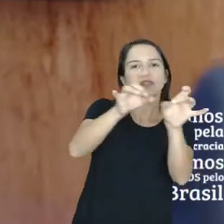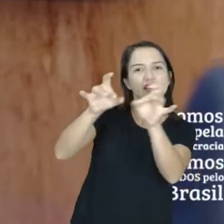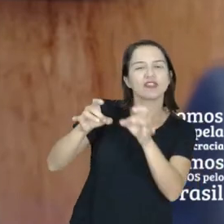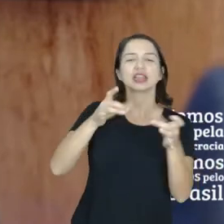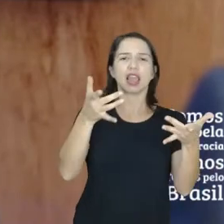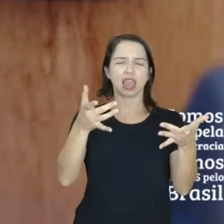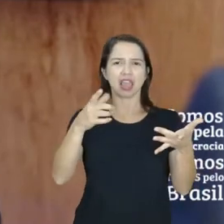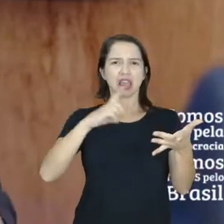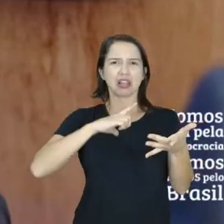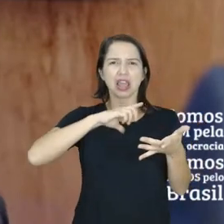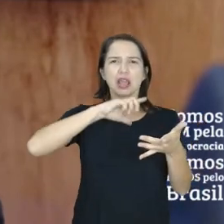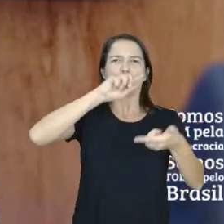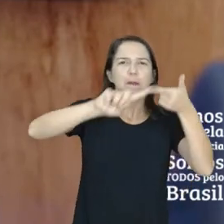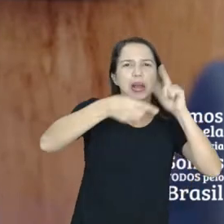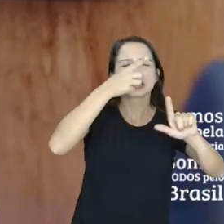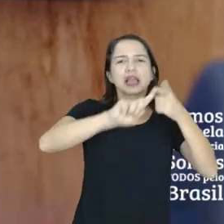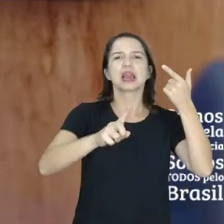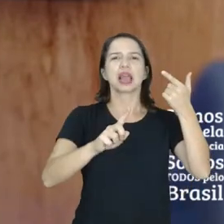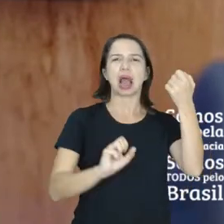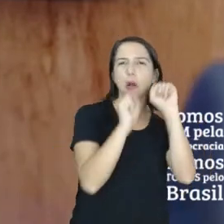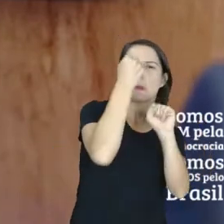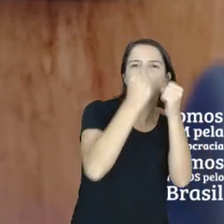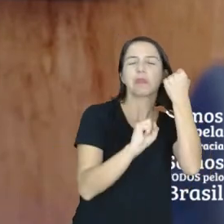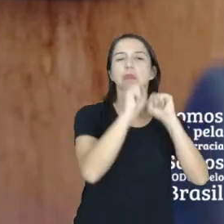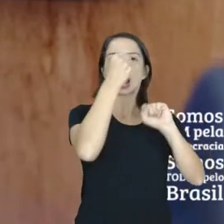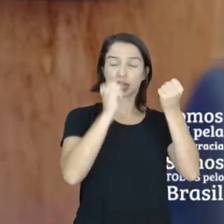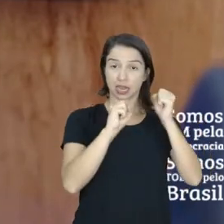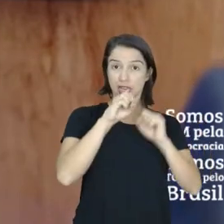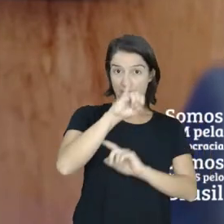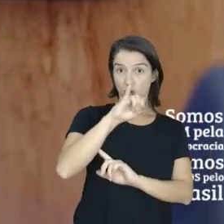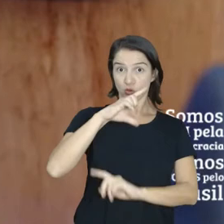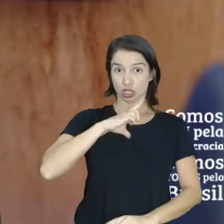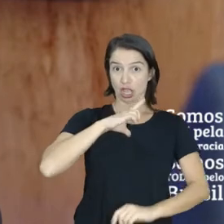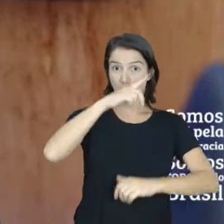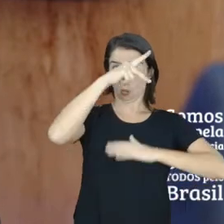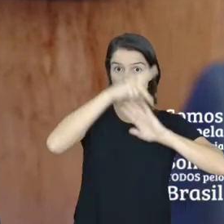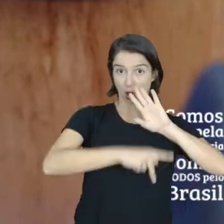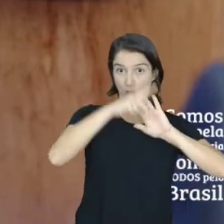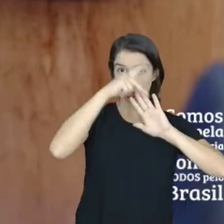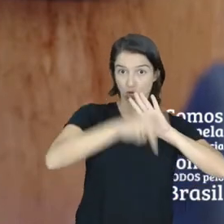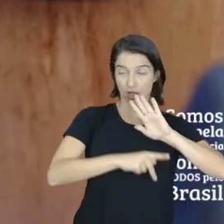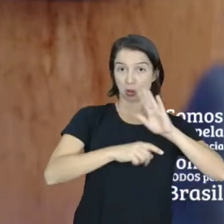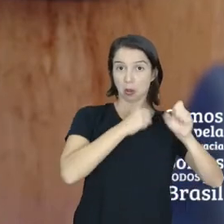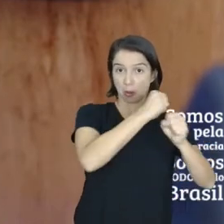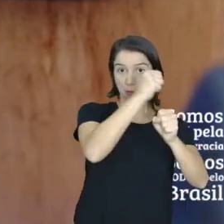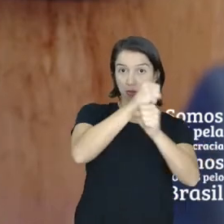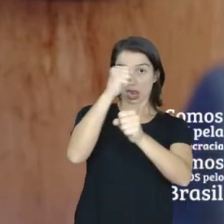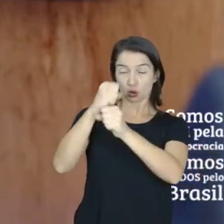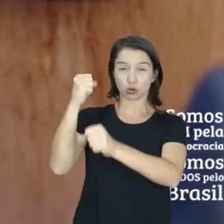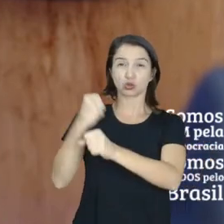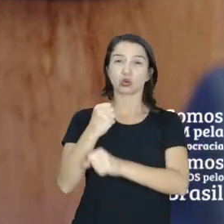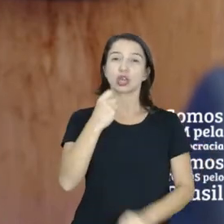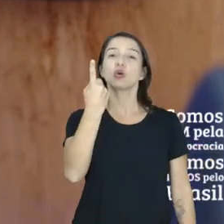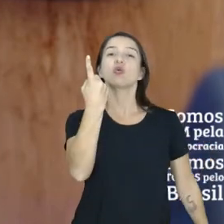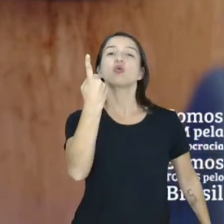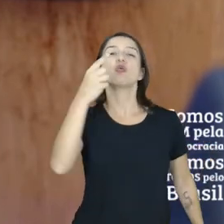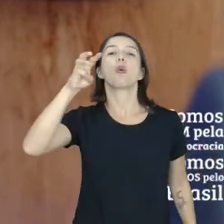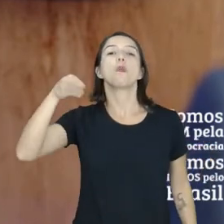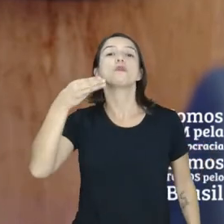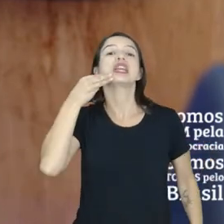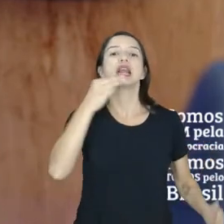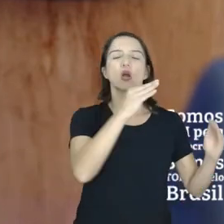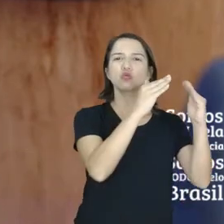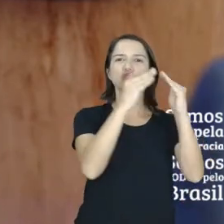se você fizer um projeto de 1 milhão de moradias, rapidamente, você vai empregar 2-3 milhões de